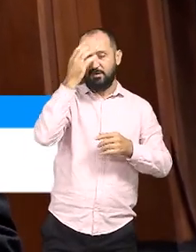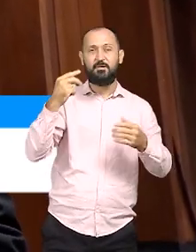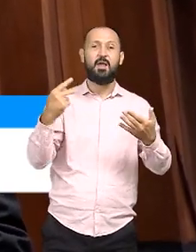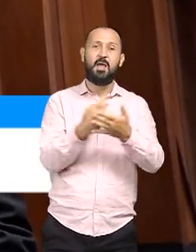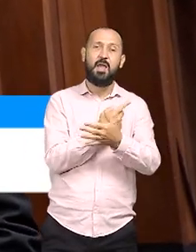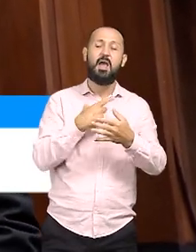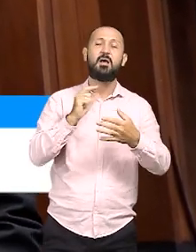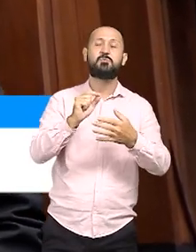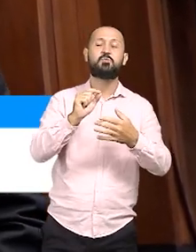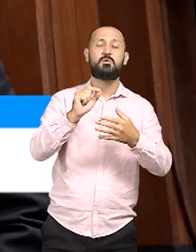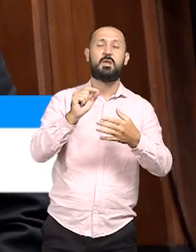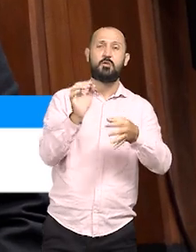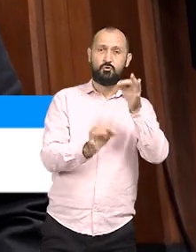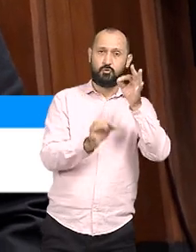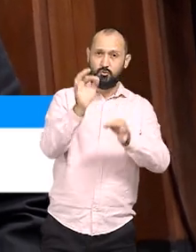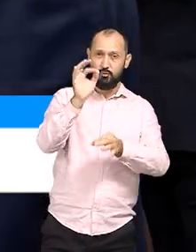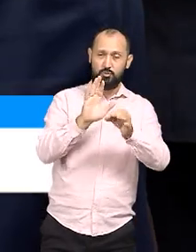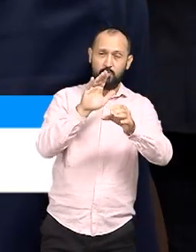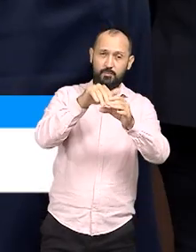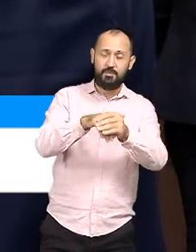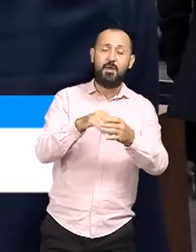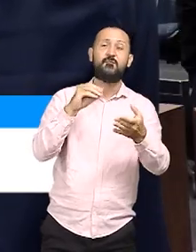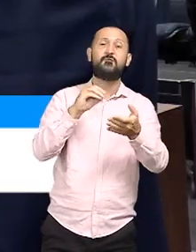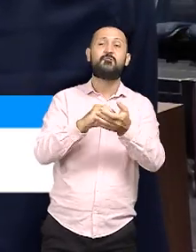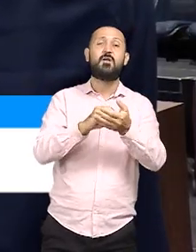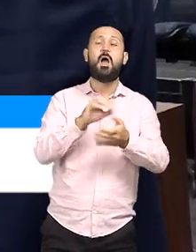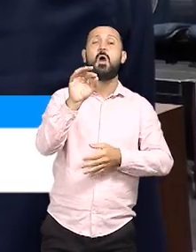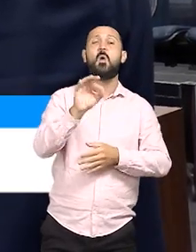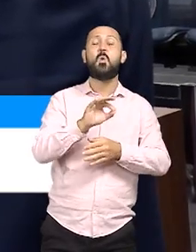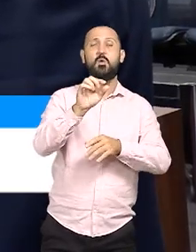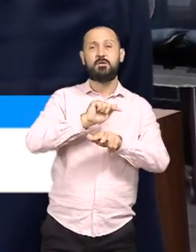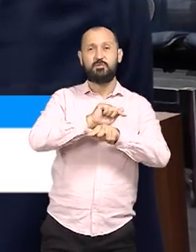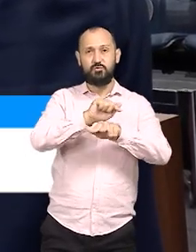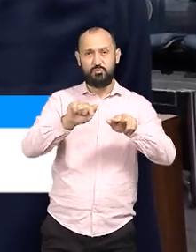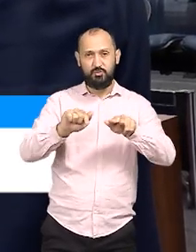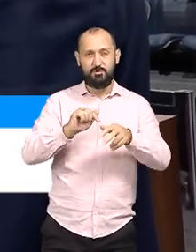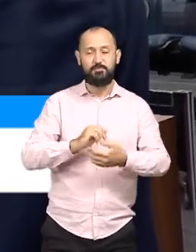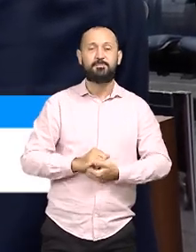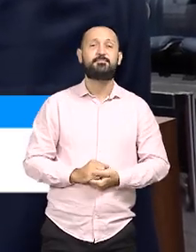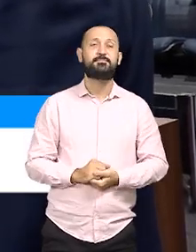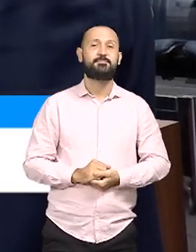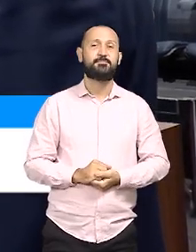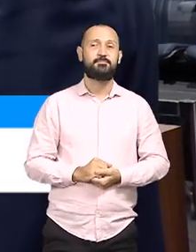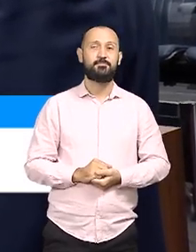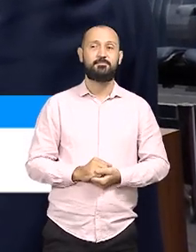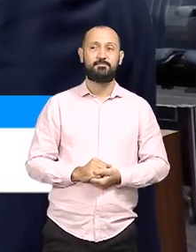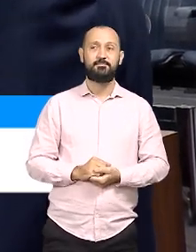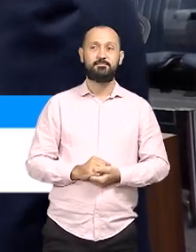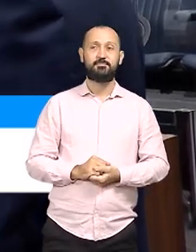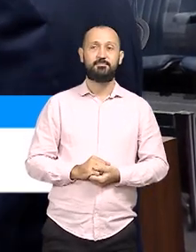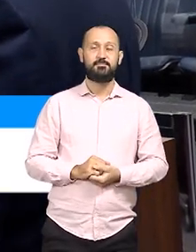Ilegais conforme a justiça eleitoral por desrespeito à cota de gênero